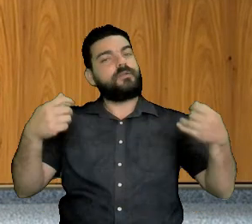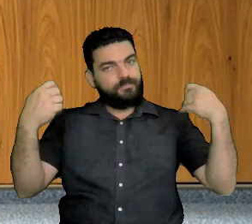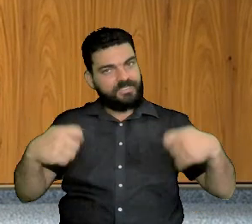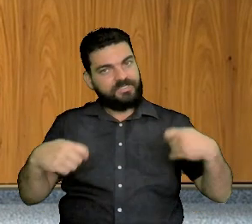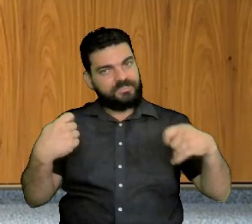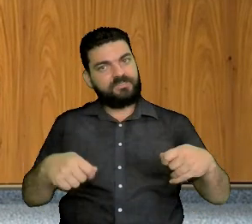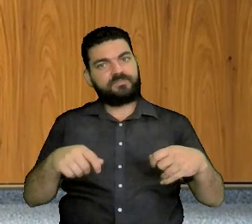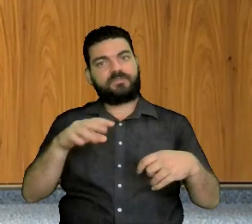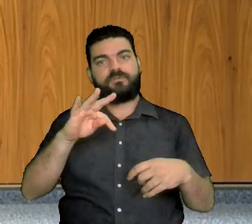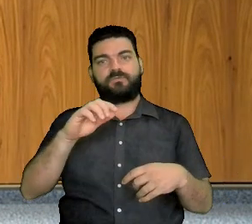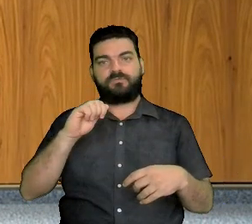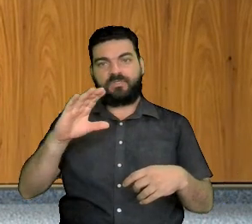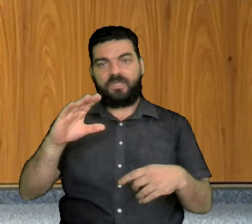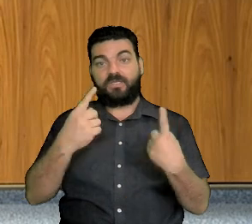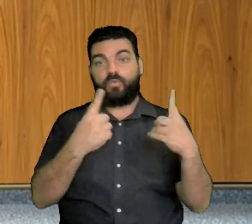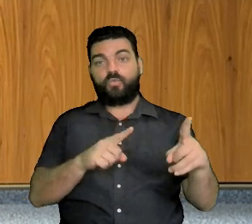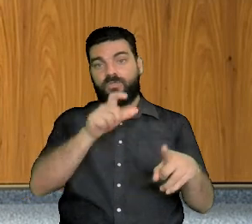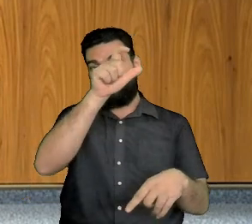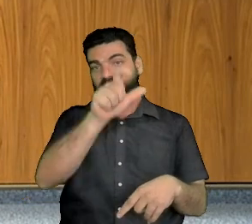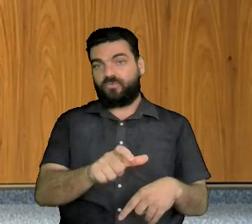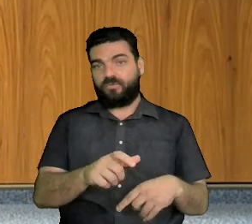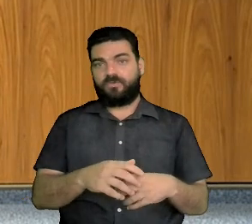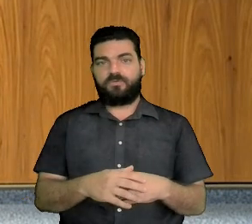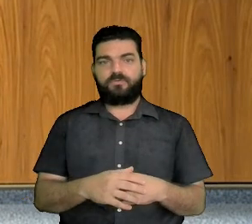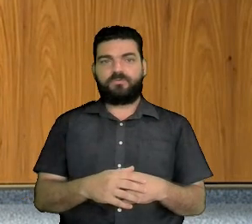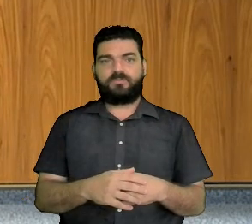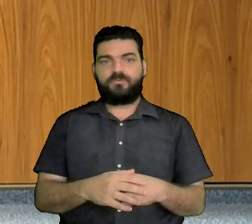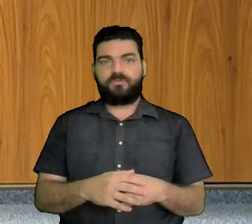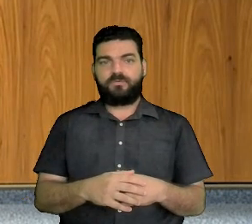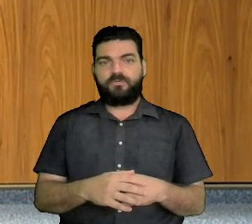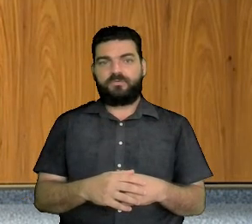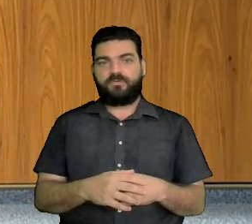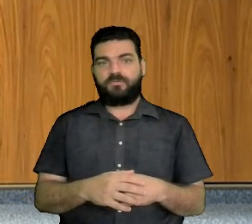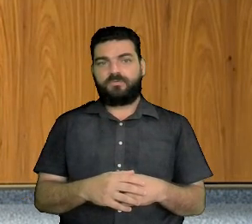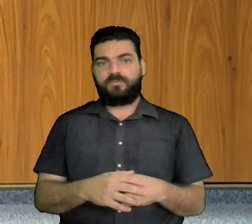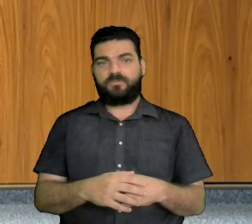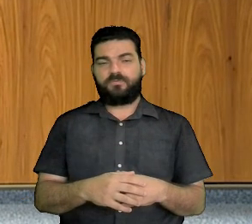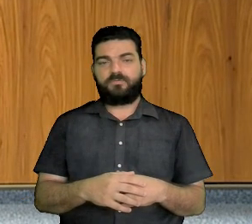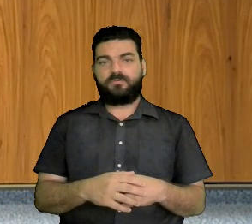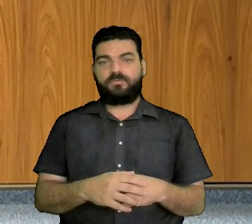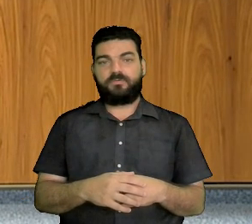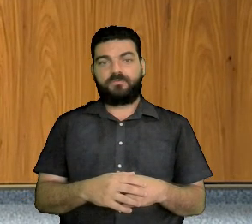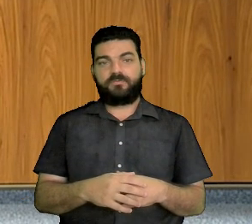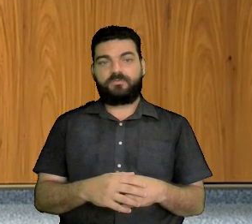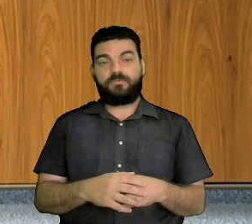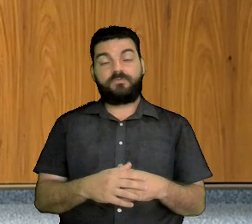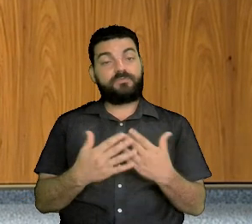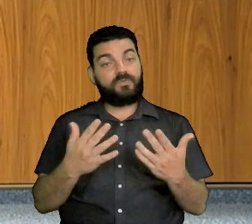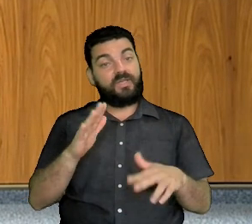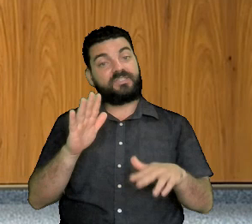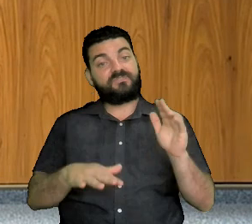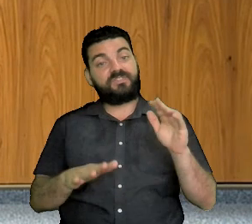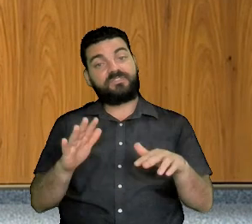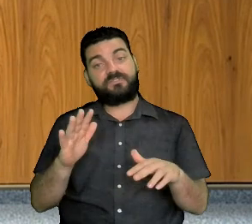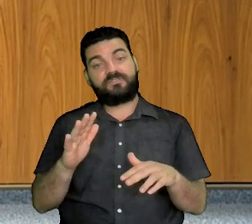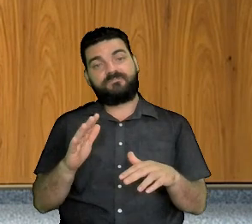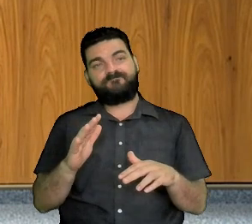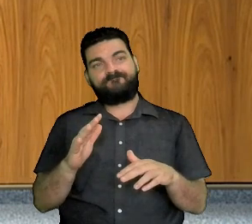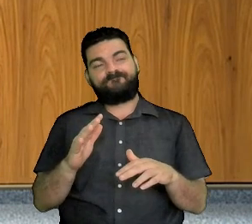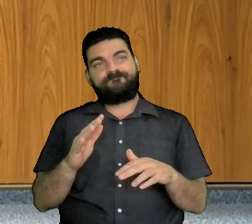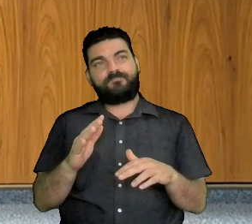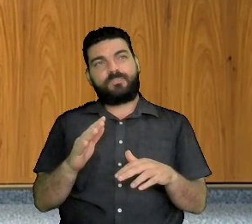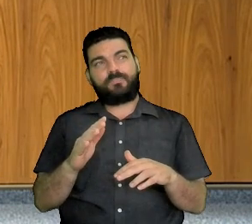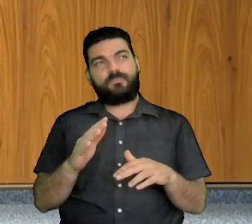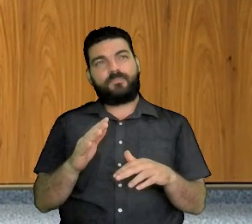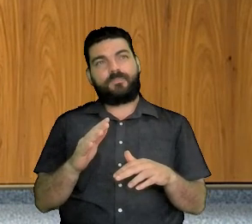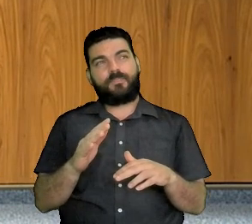administrativo disciplinar contra o agente público que, em tese, praticou um ilícito. E, muitas vezes,